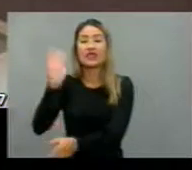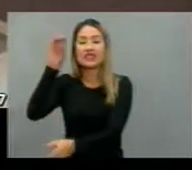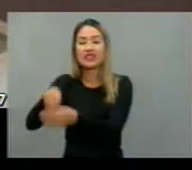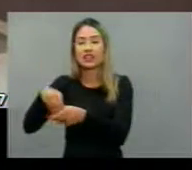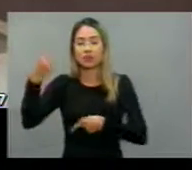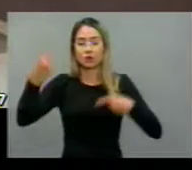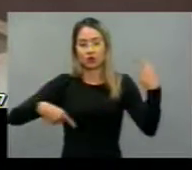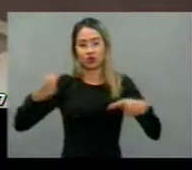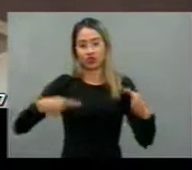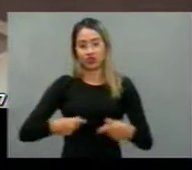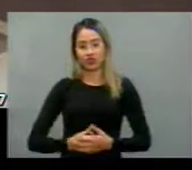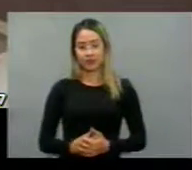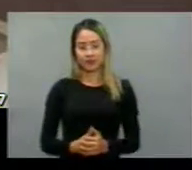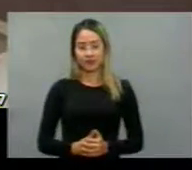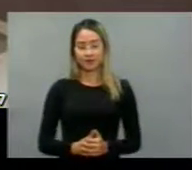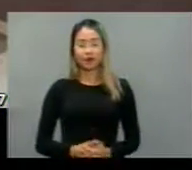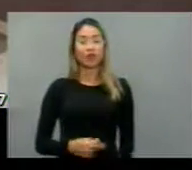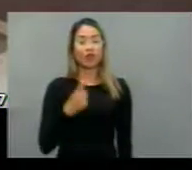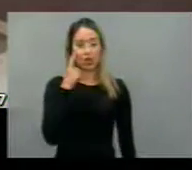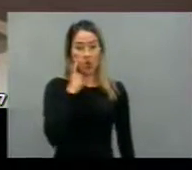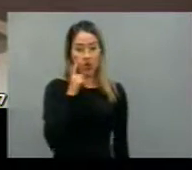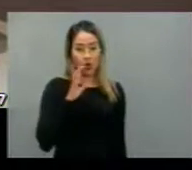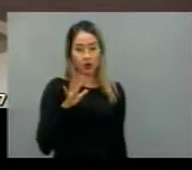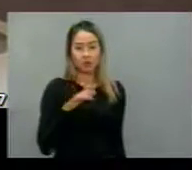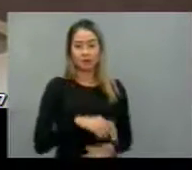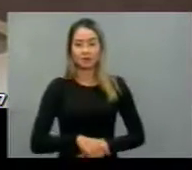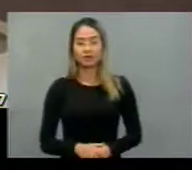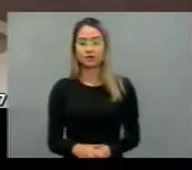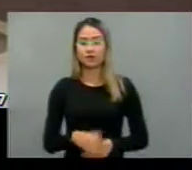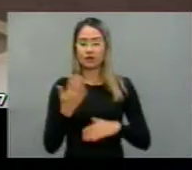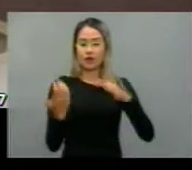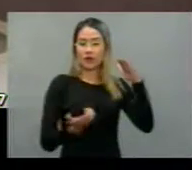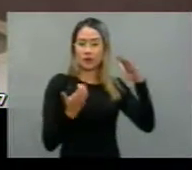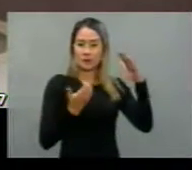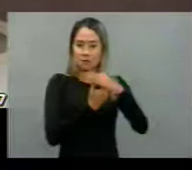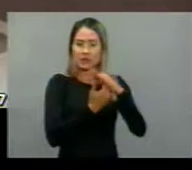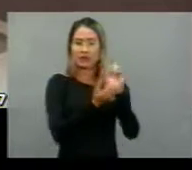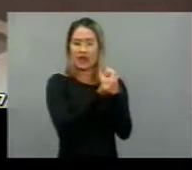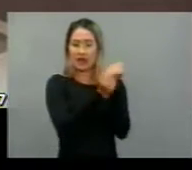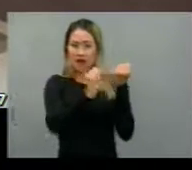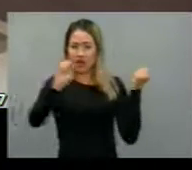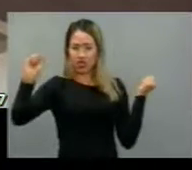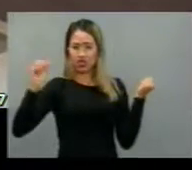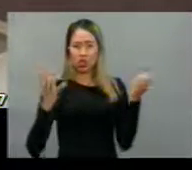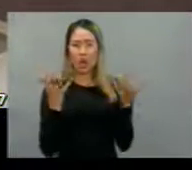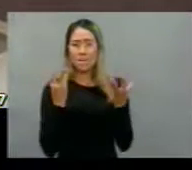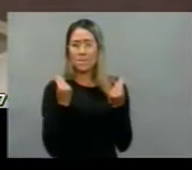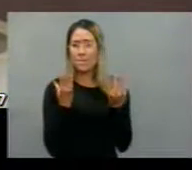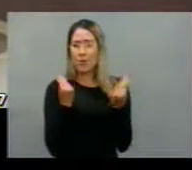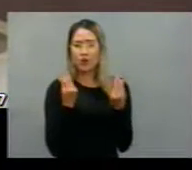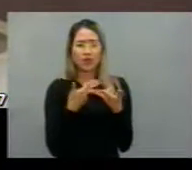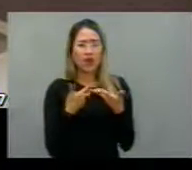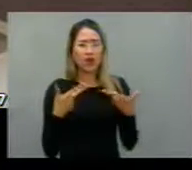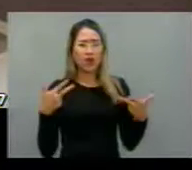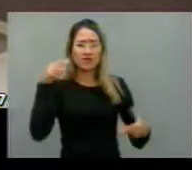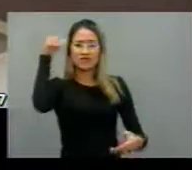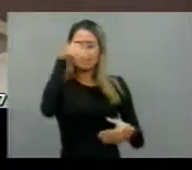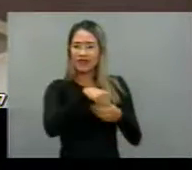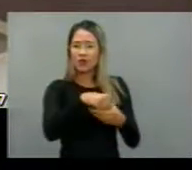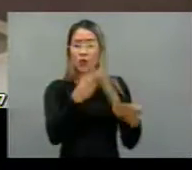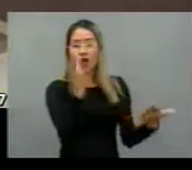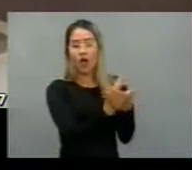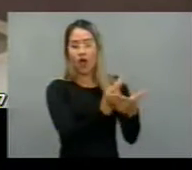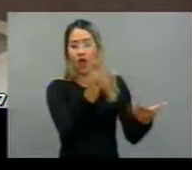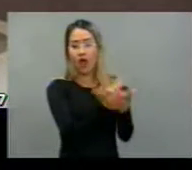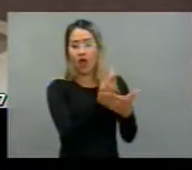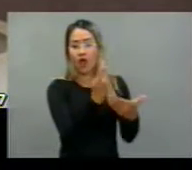os seus malfeitos. Porque, veja, parece que para essas grandes corporações não adianta só o